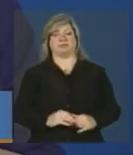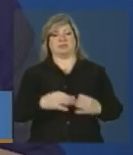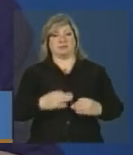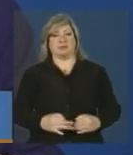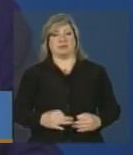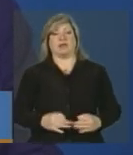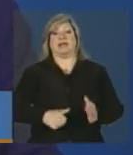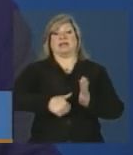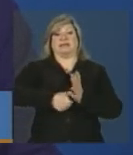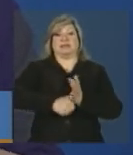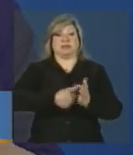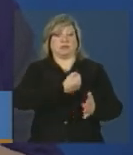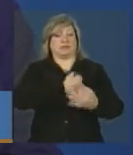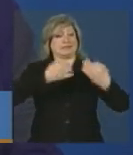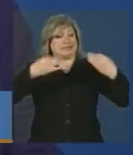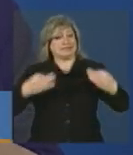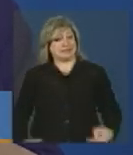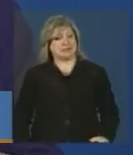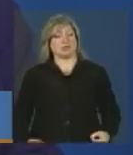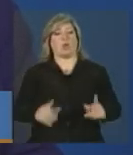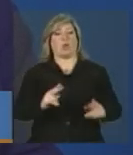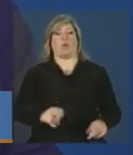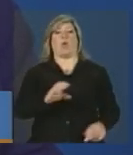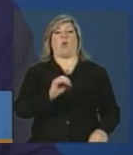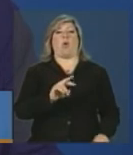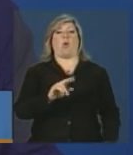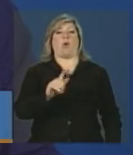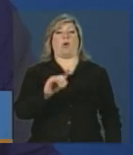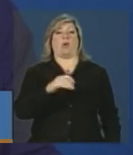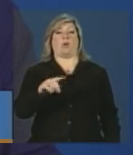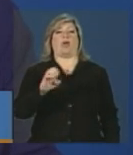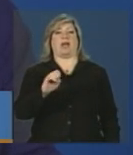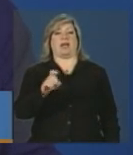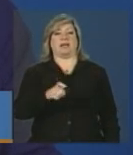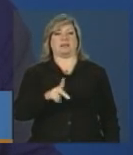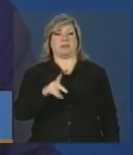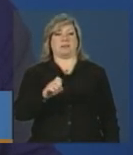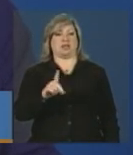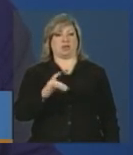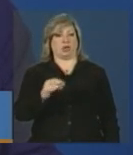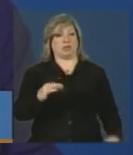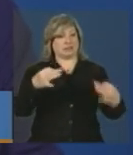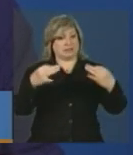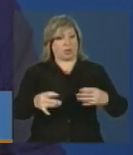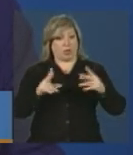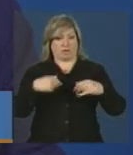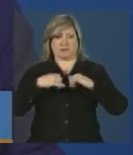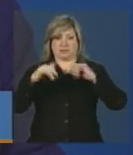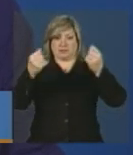identidade tem que estar correta com o órgão expedidor da forma que a gente acabou de explicar.